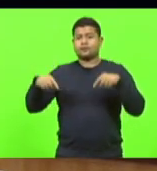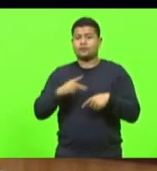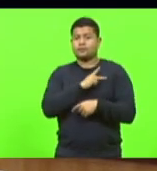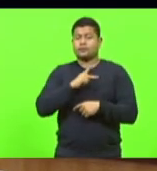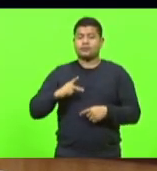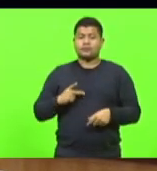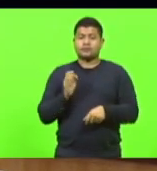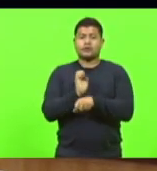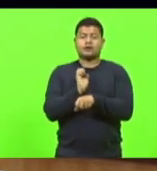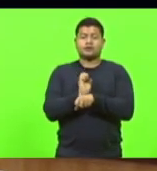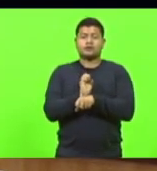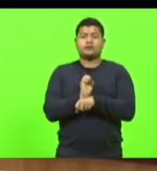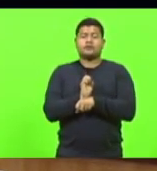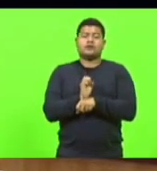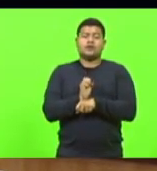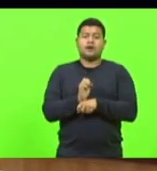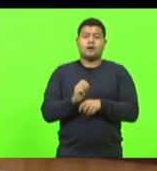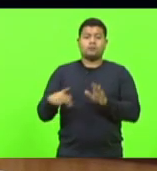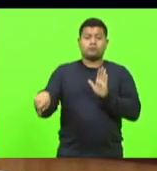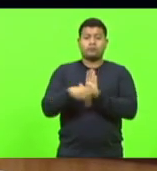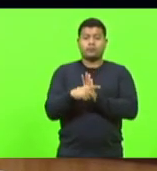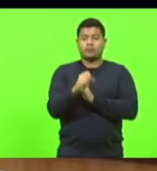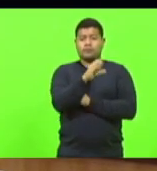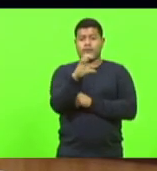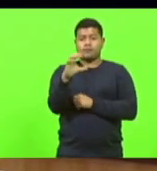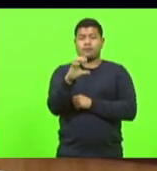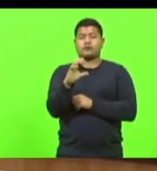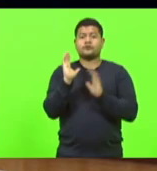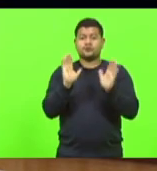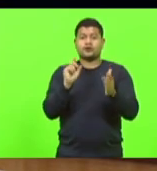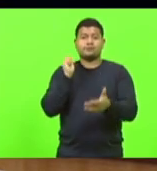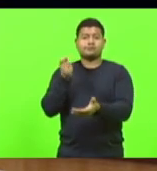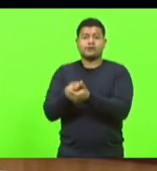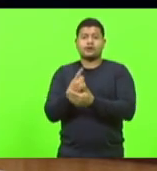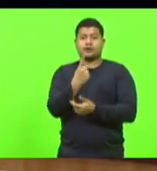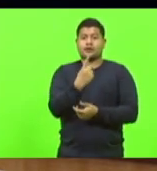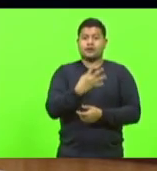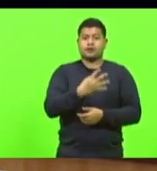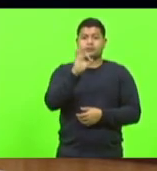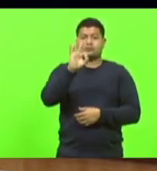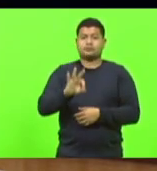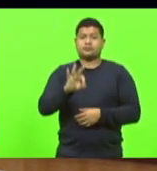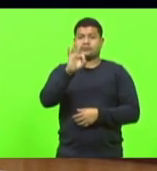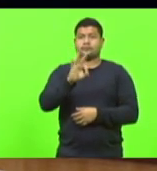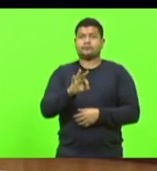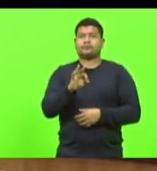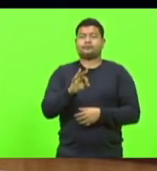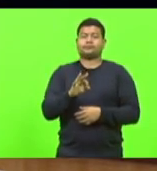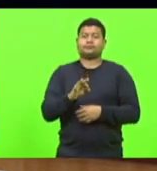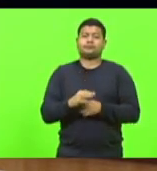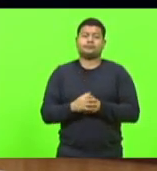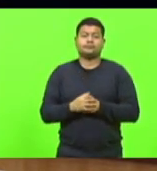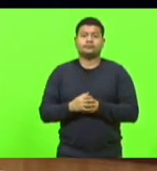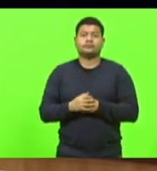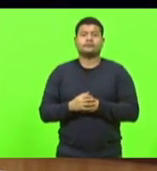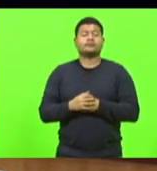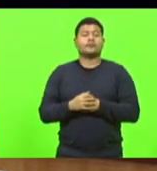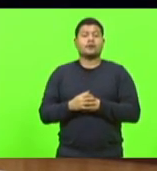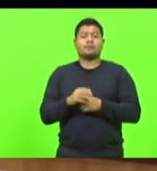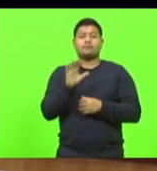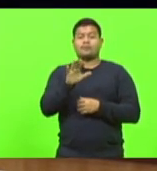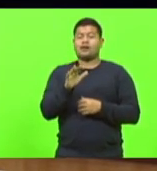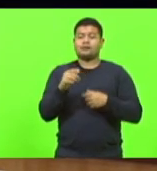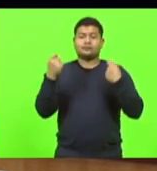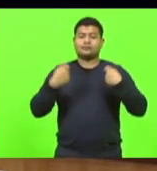catarinenses já estão pagando 14 por cento sem que houvesse naquele momento